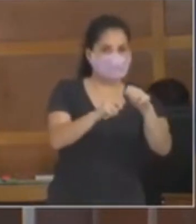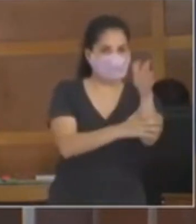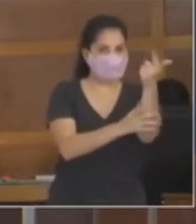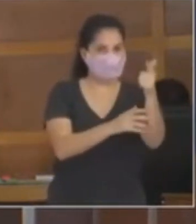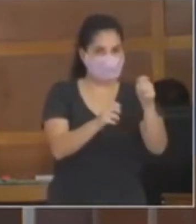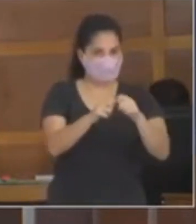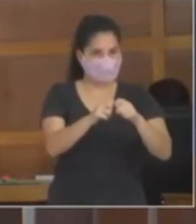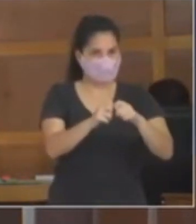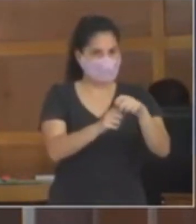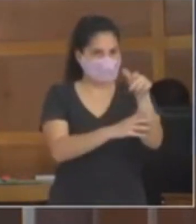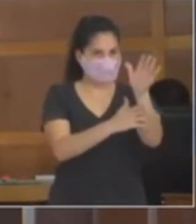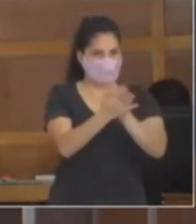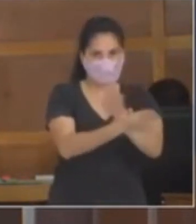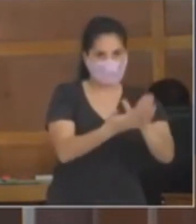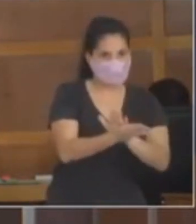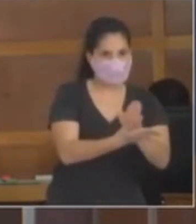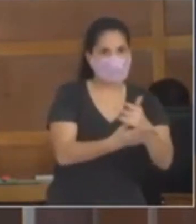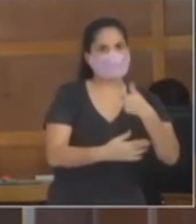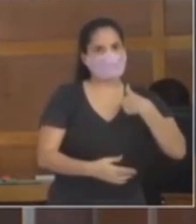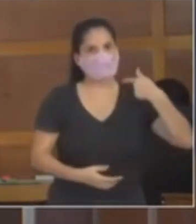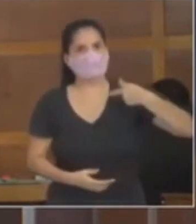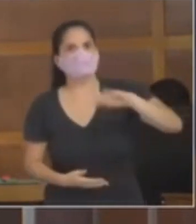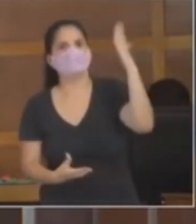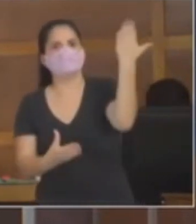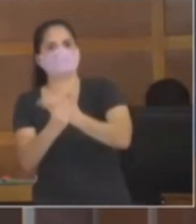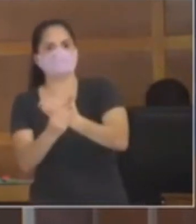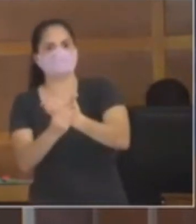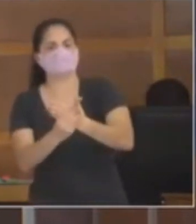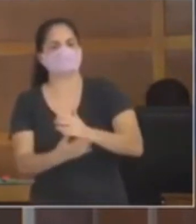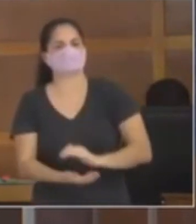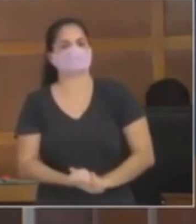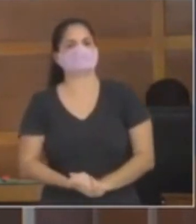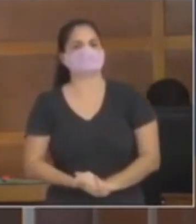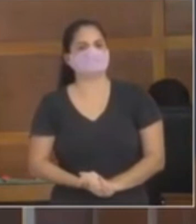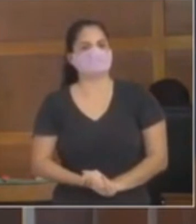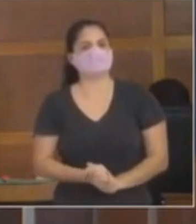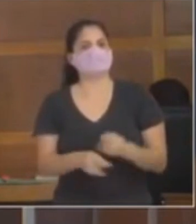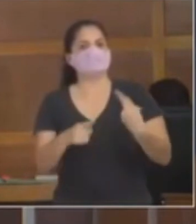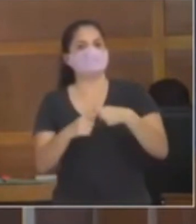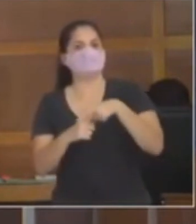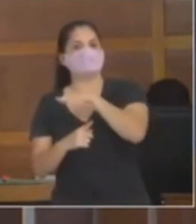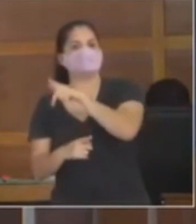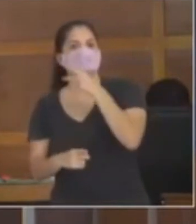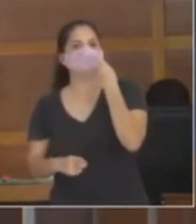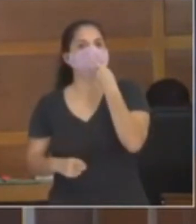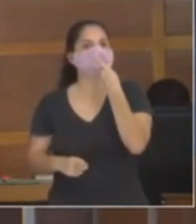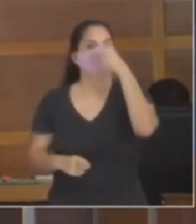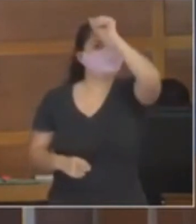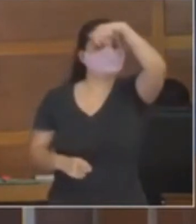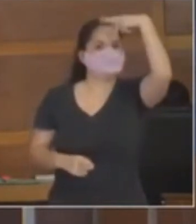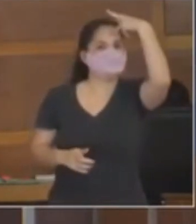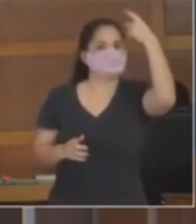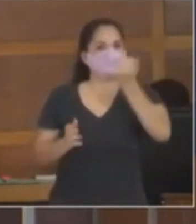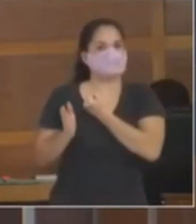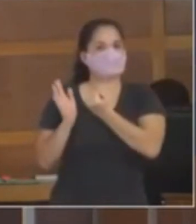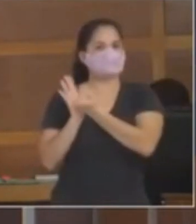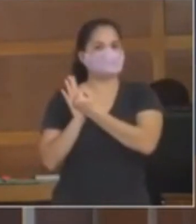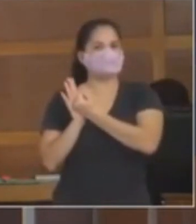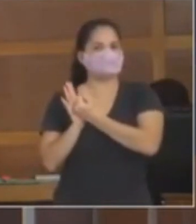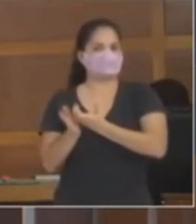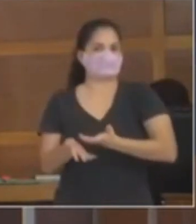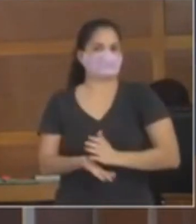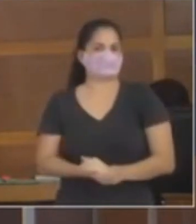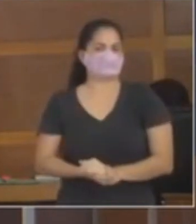chamado de assassino. O Cláudio foi chamado de assassino. Chamado de glaucoma até ali. Conversei com o procurador